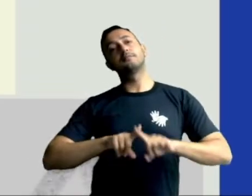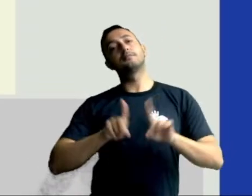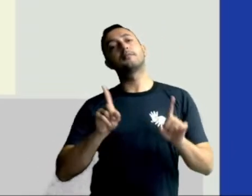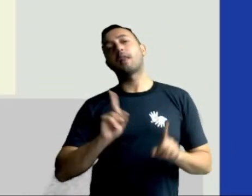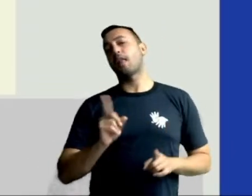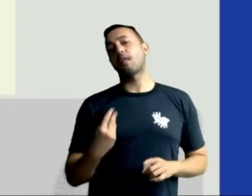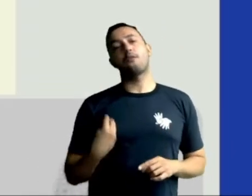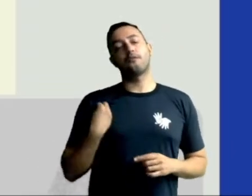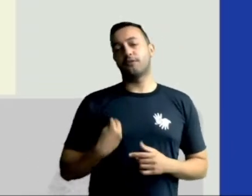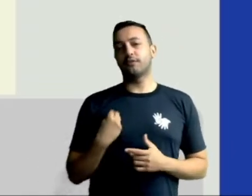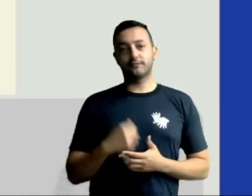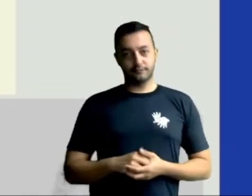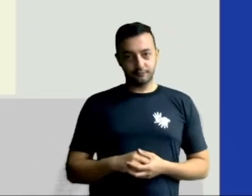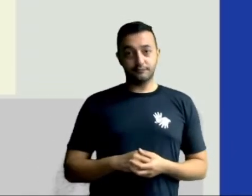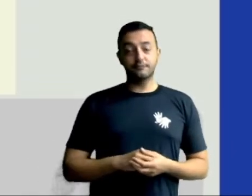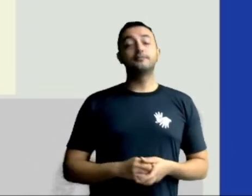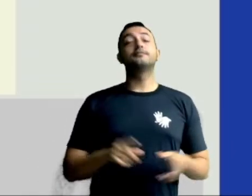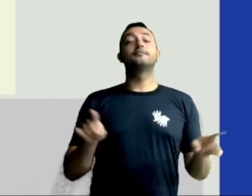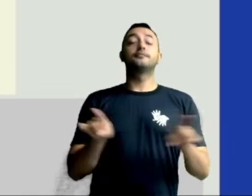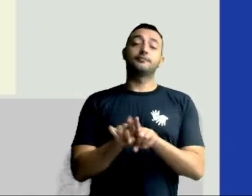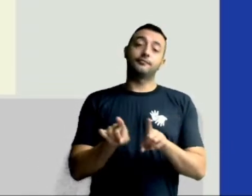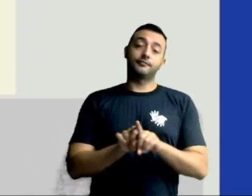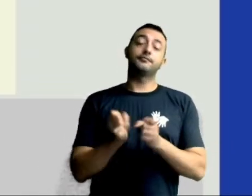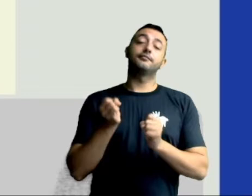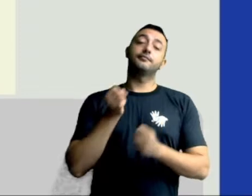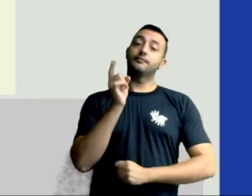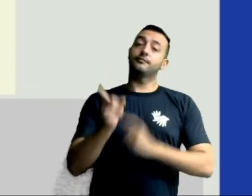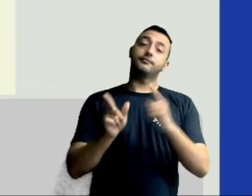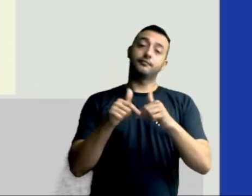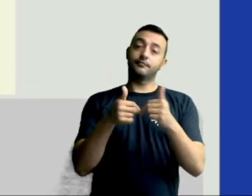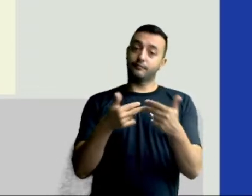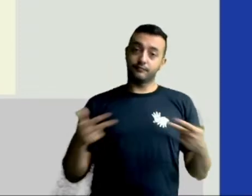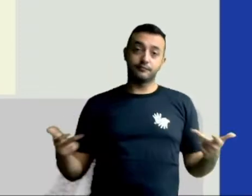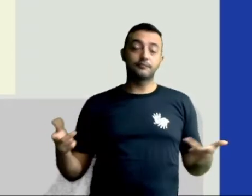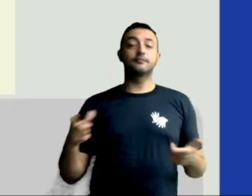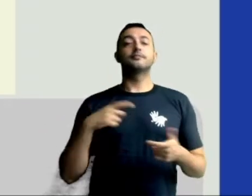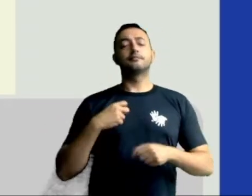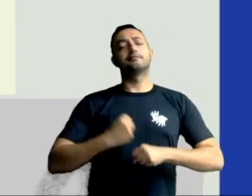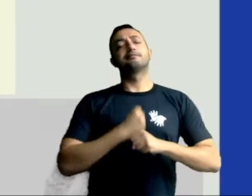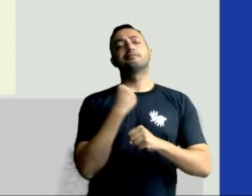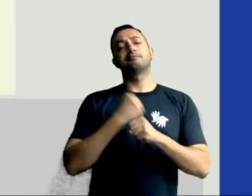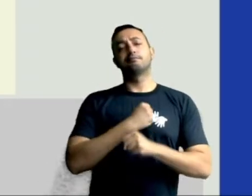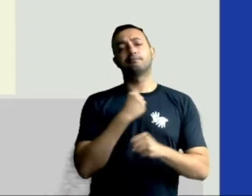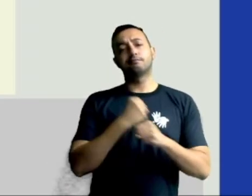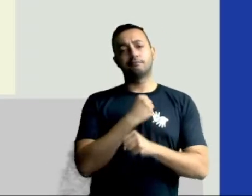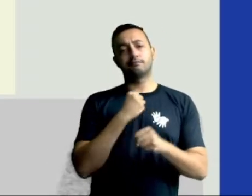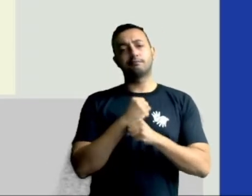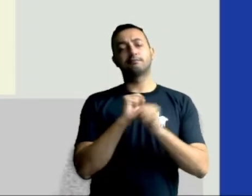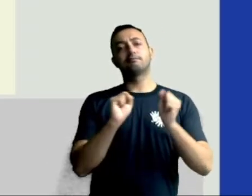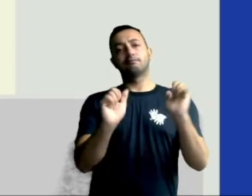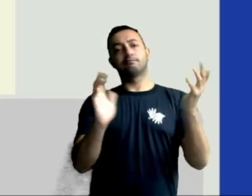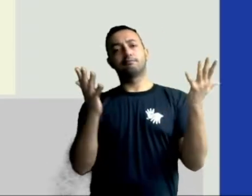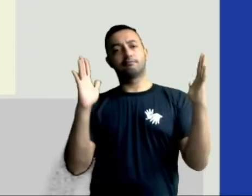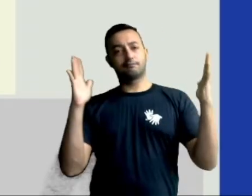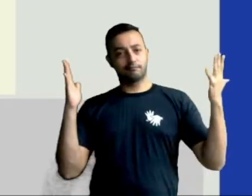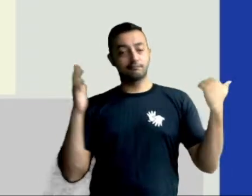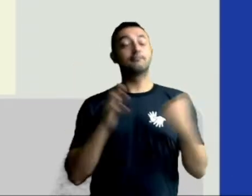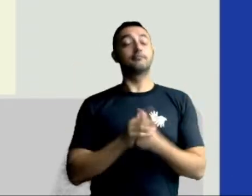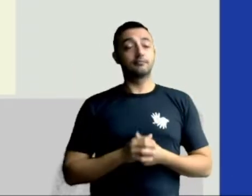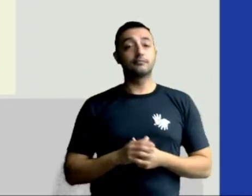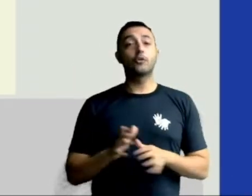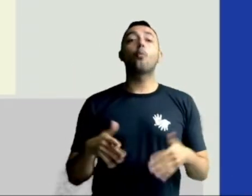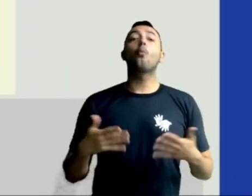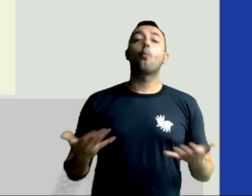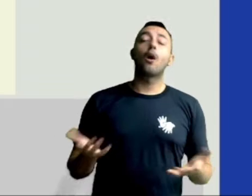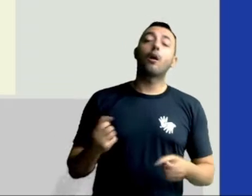não vivos. E existem também alguns componentes, elementos que são construídos no ambiente, tá? Quais são